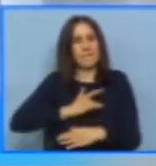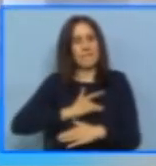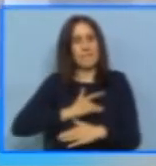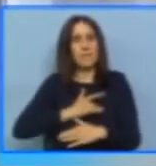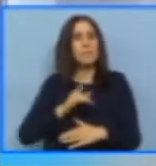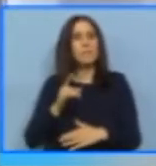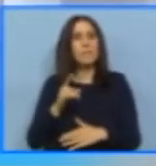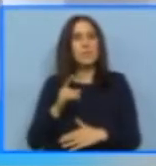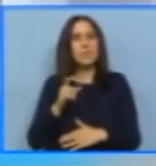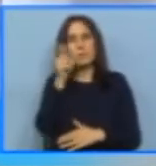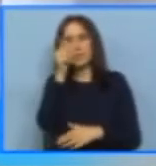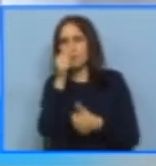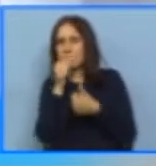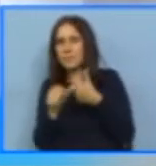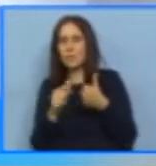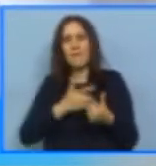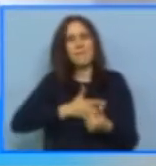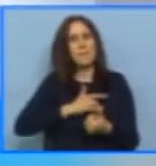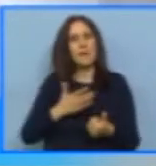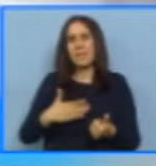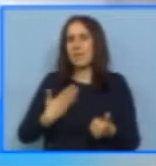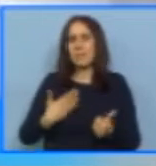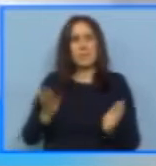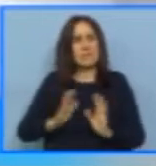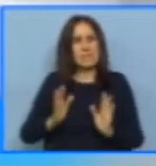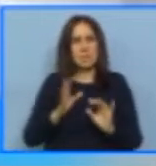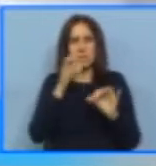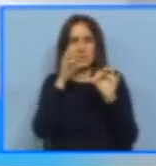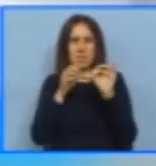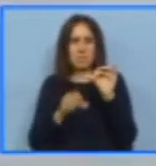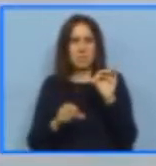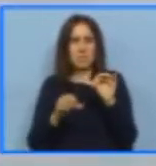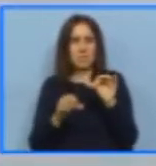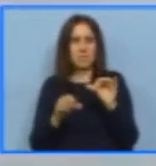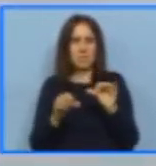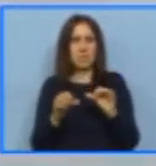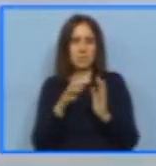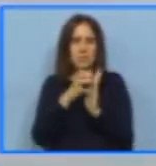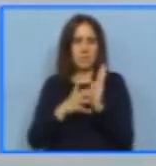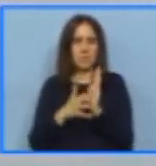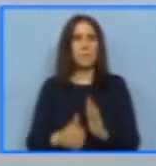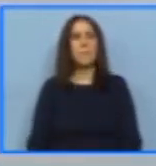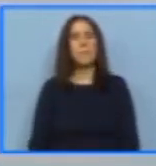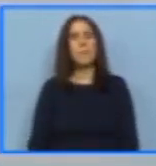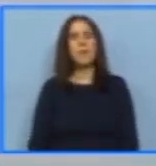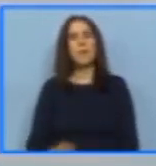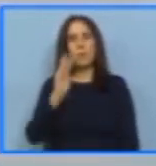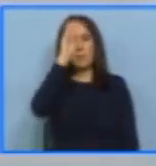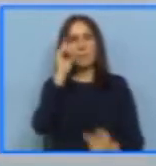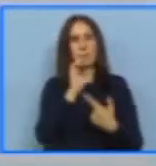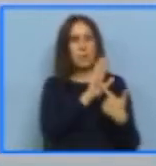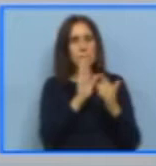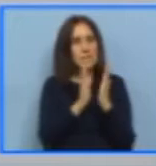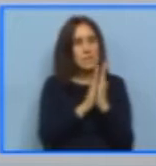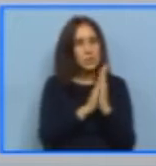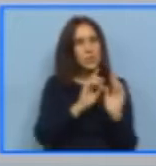ter medo de amar o inimigo, e isso no fundo foi a mensagem do Evangelho. O Papa mostra que assim também acontece entre religiões, não é? Exato. Precisamente por